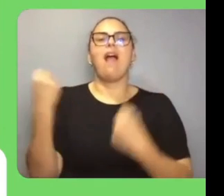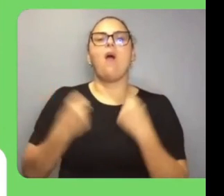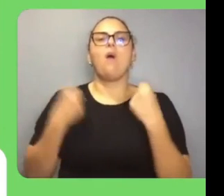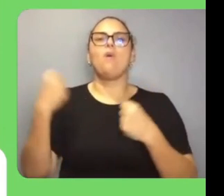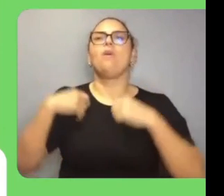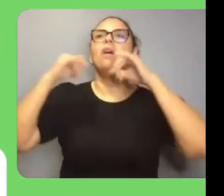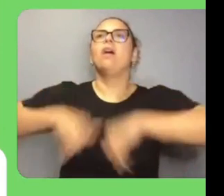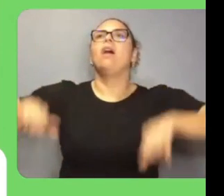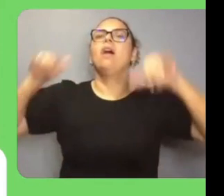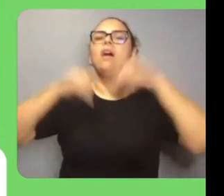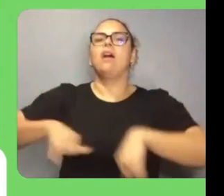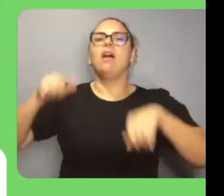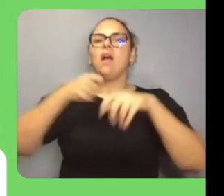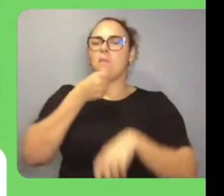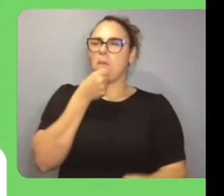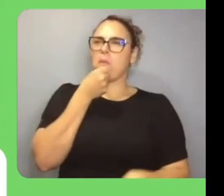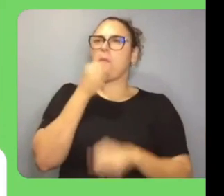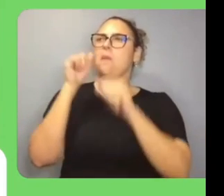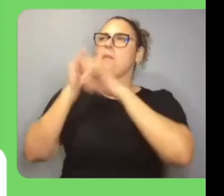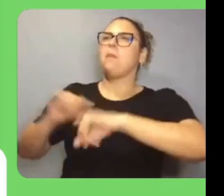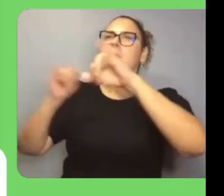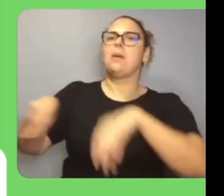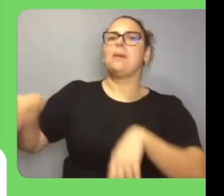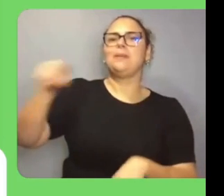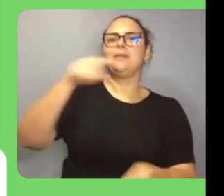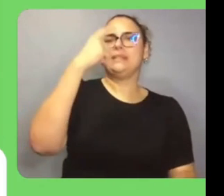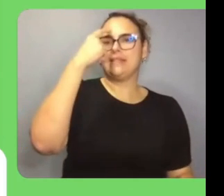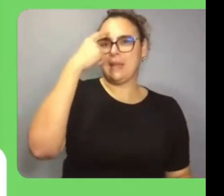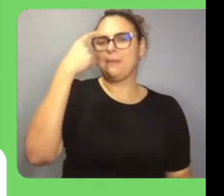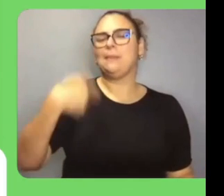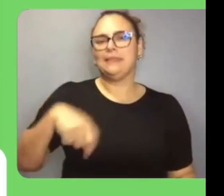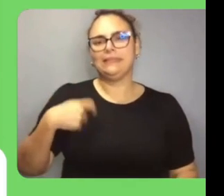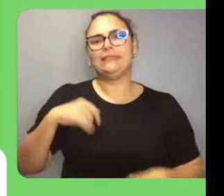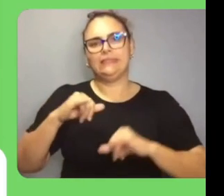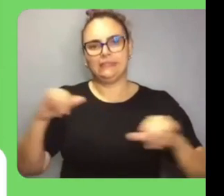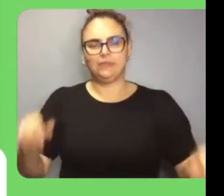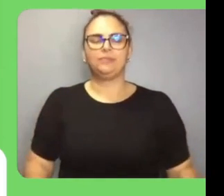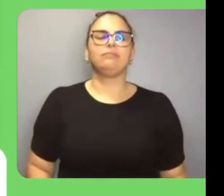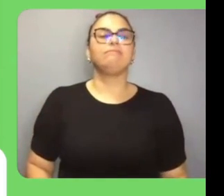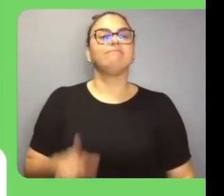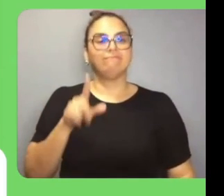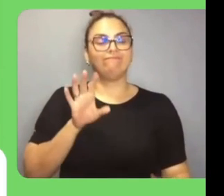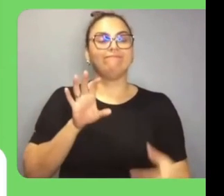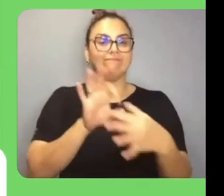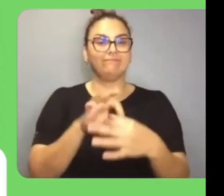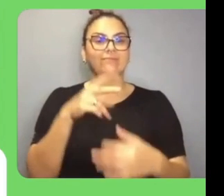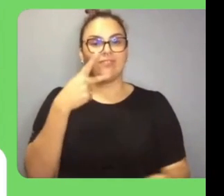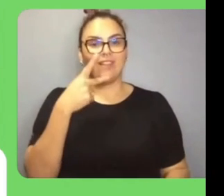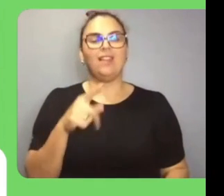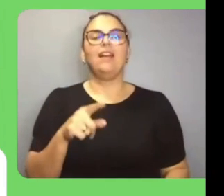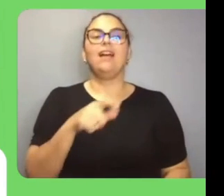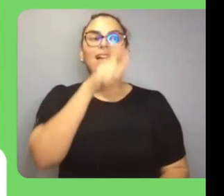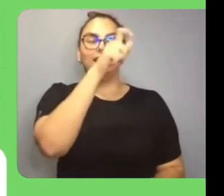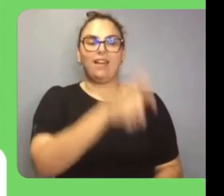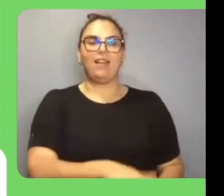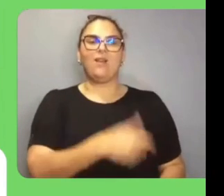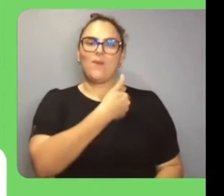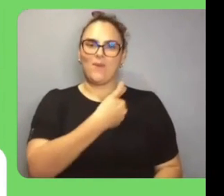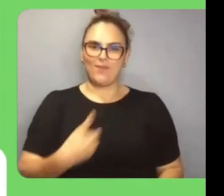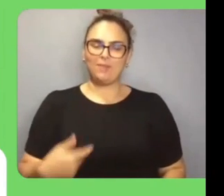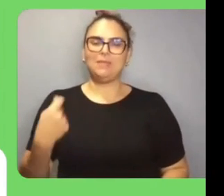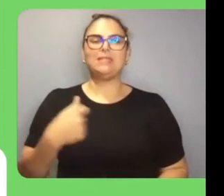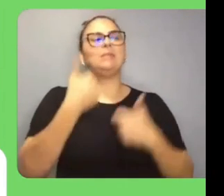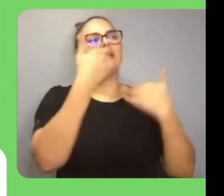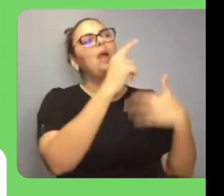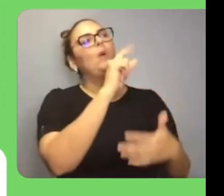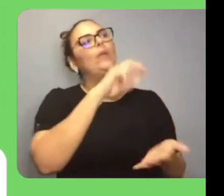Aham. Uhum. E Andresa, emendando o que você está falando, a gente tem que explicar o que é game para o gestor público, e as pessoas